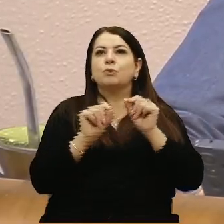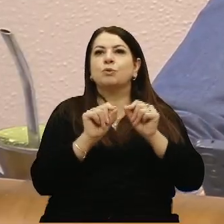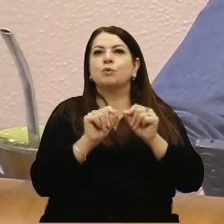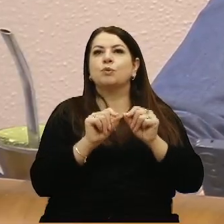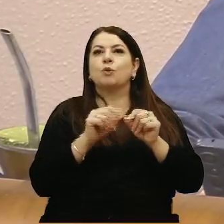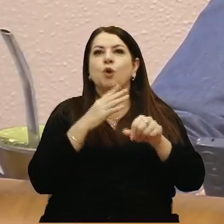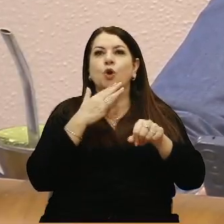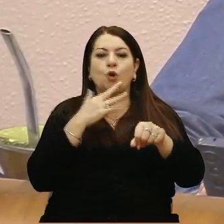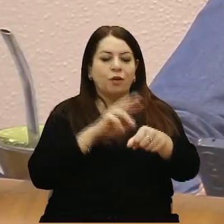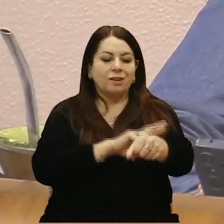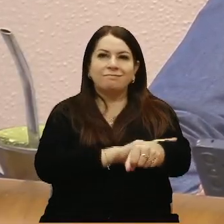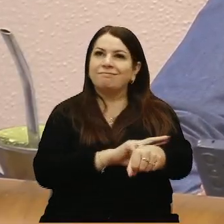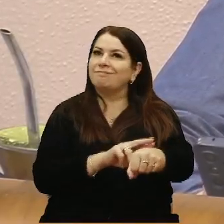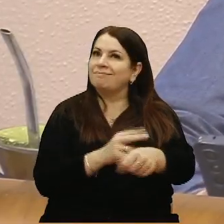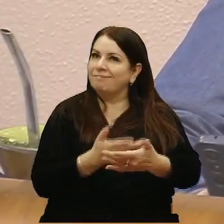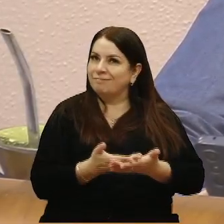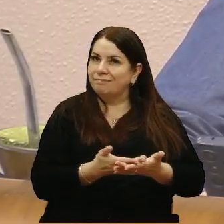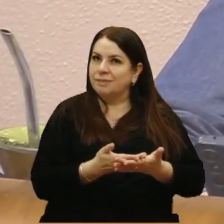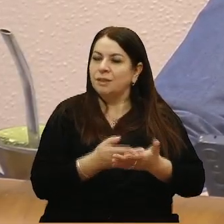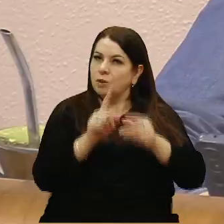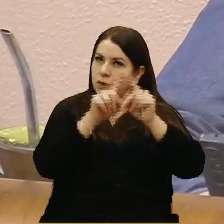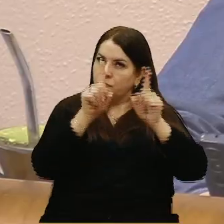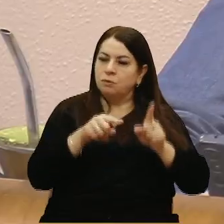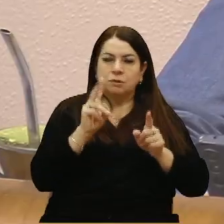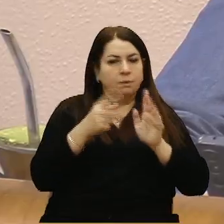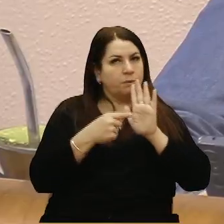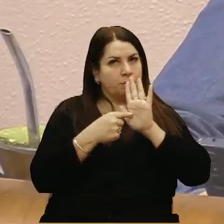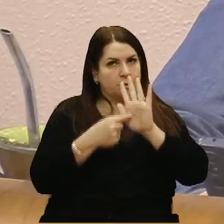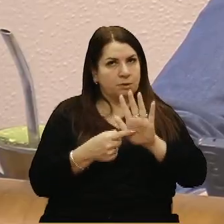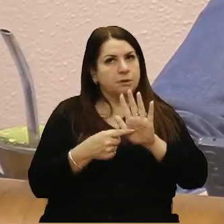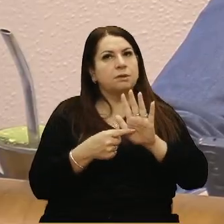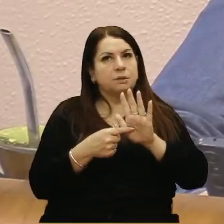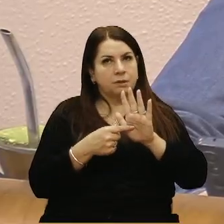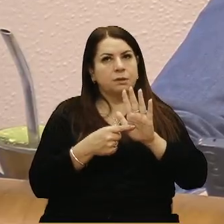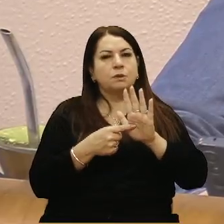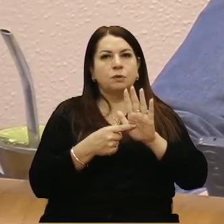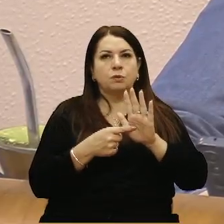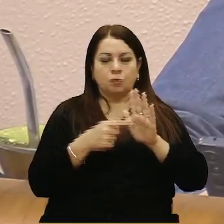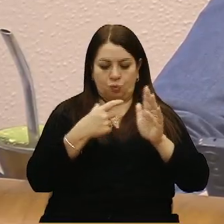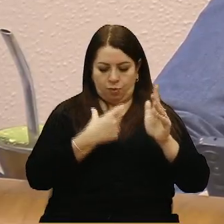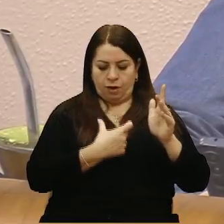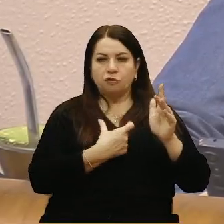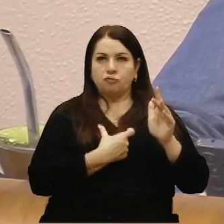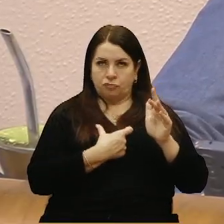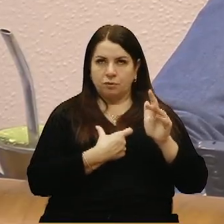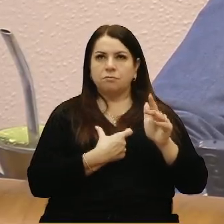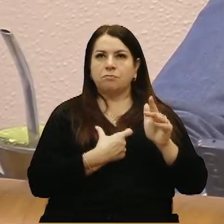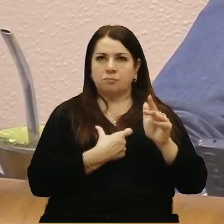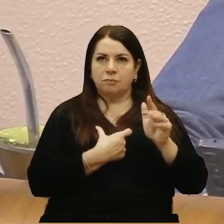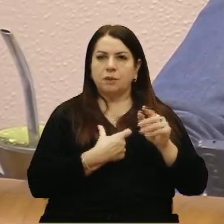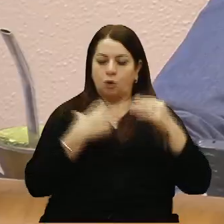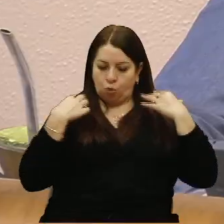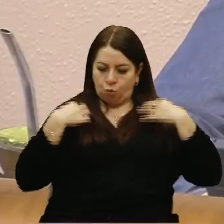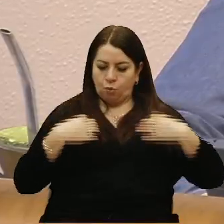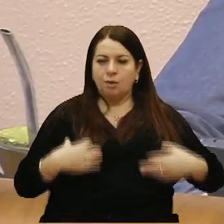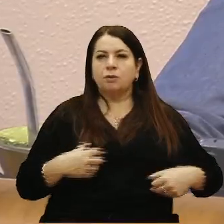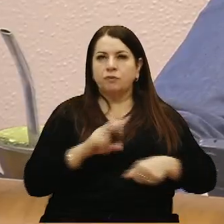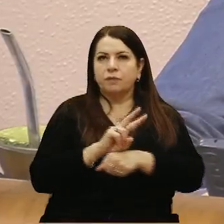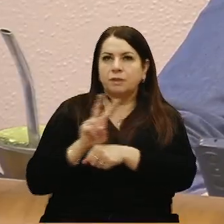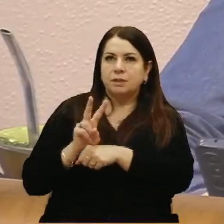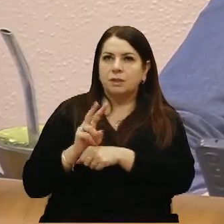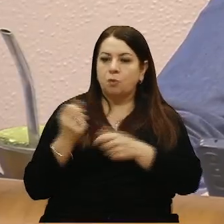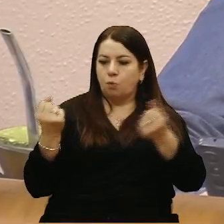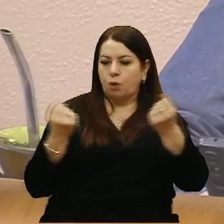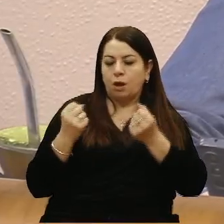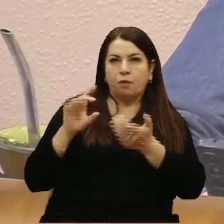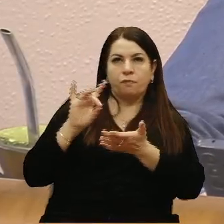sua cor. O servidor sempre se apresenta devidamente identificado com crachá funcional, colete da fiscalização e viatura oficial